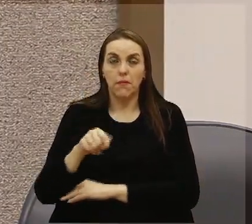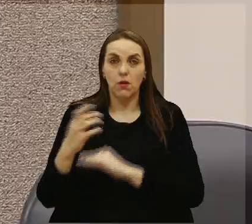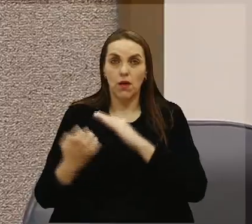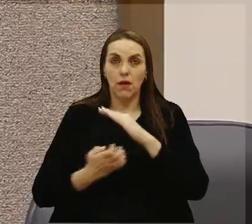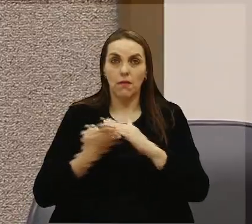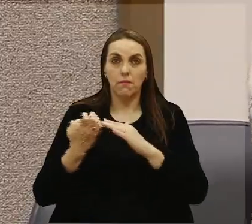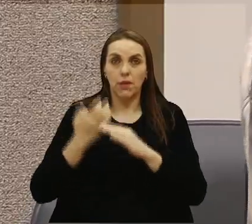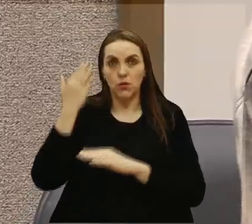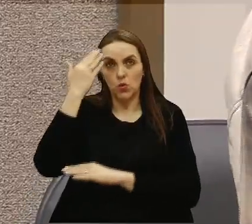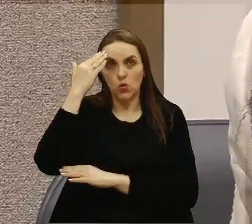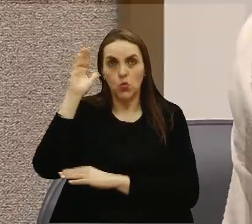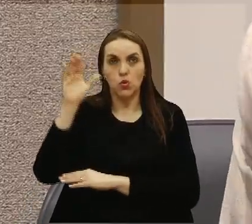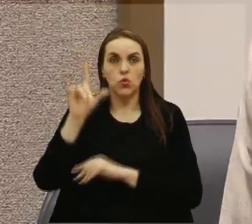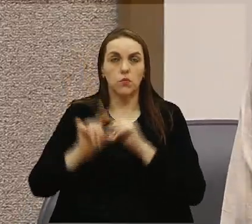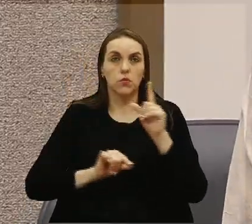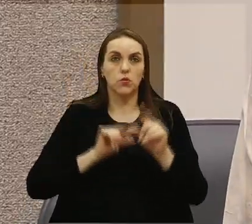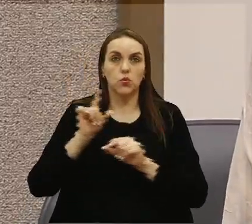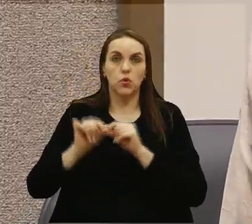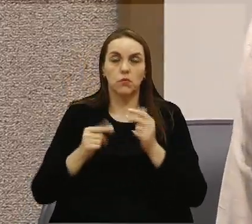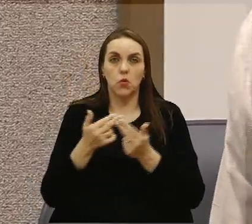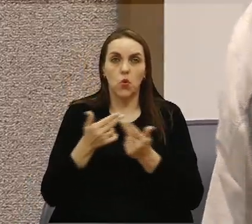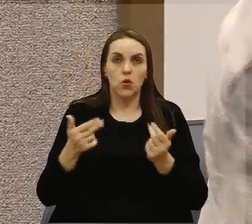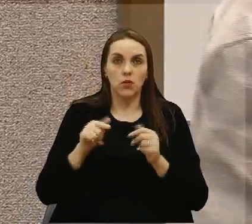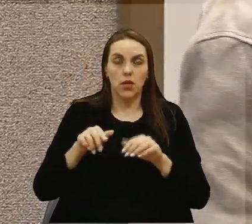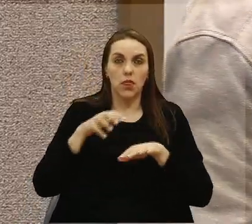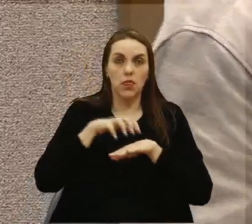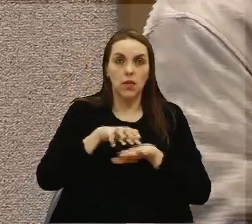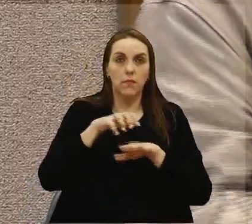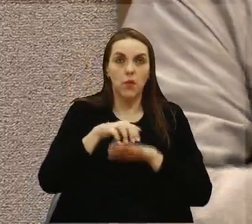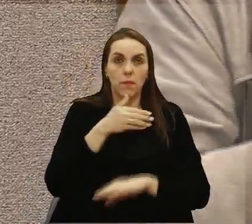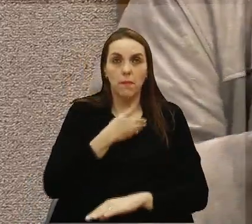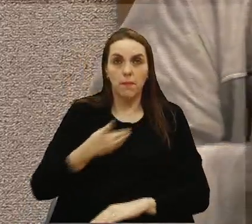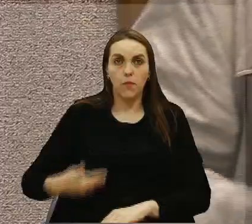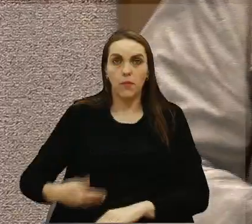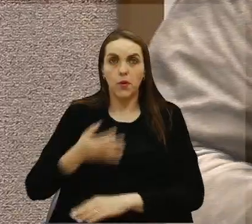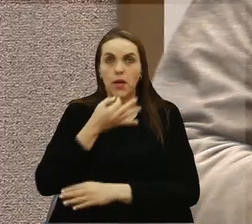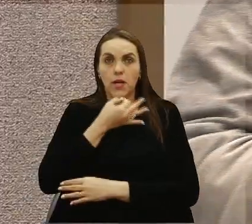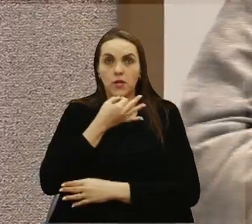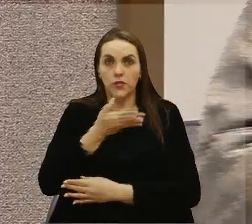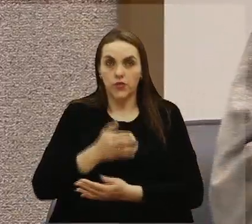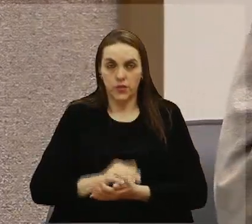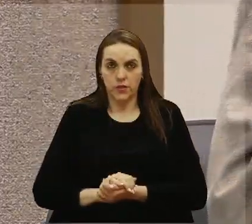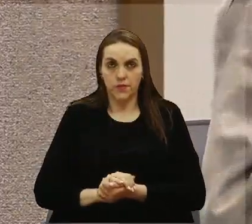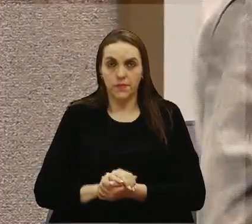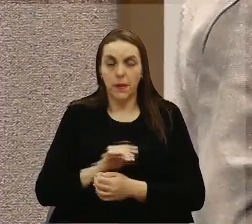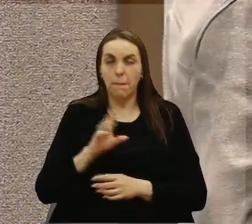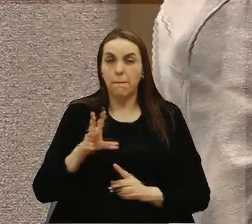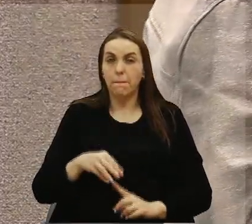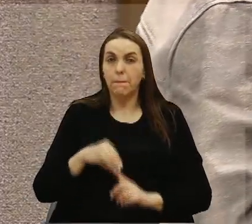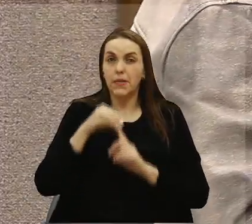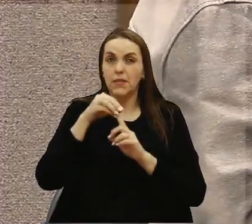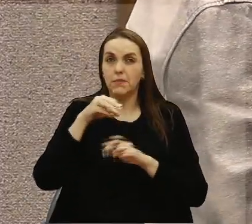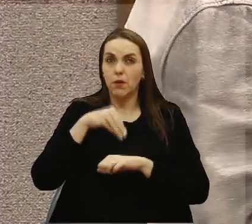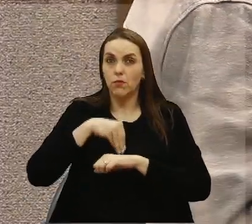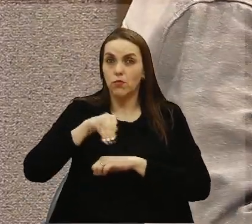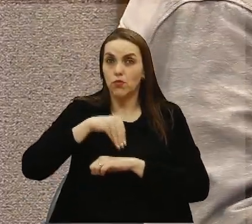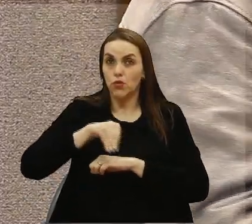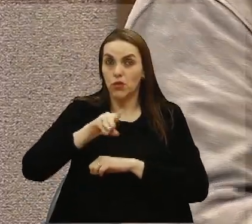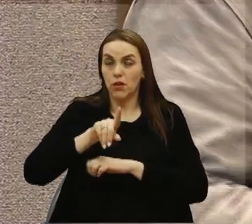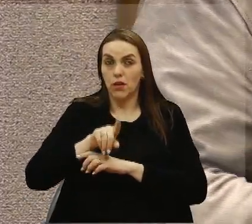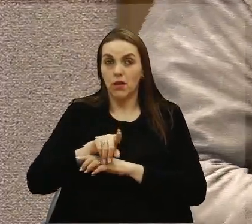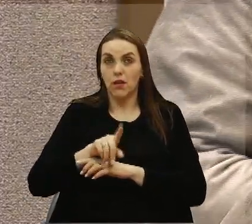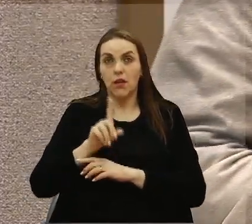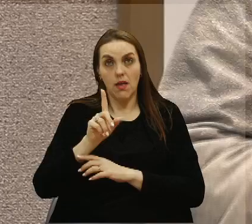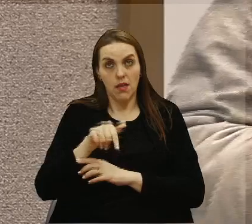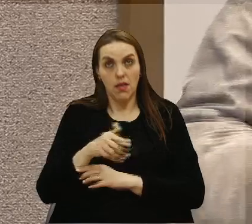buscar alternativas aqui para o transporte público de Caxias. E uma das principais sugestões,